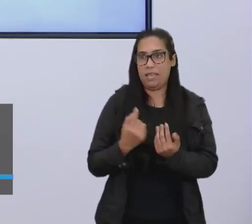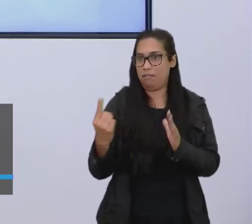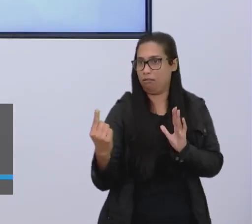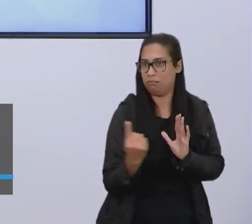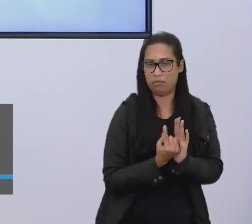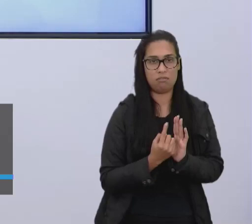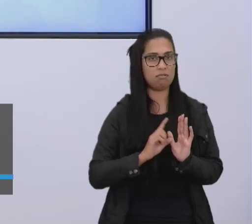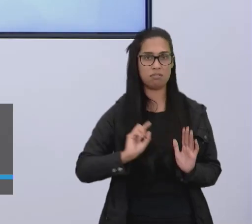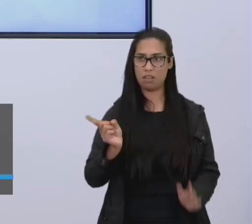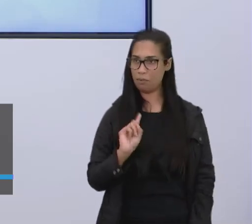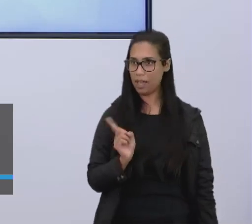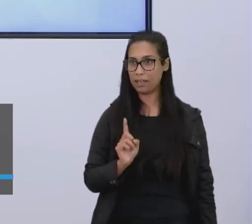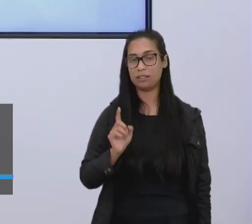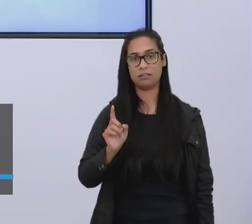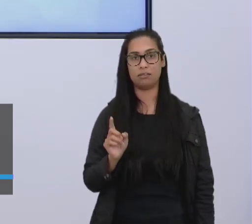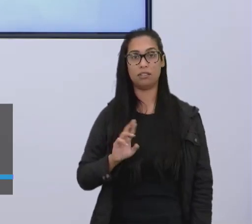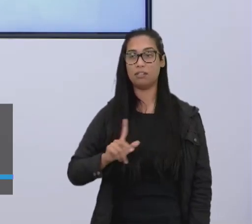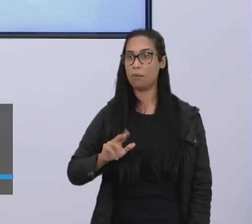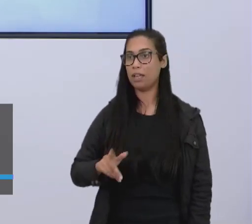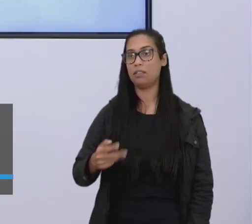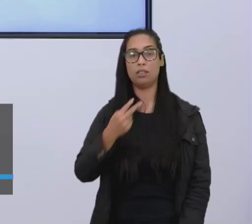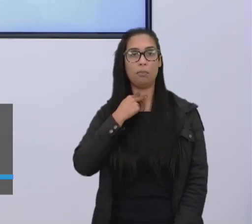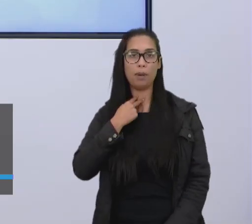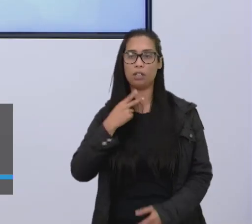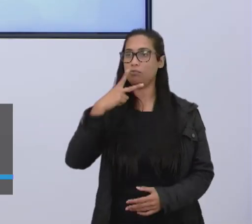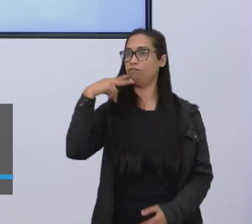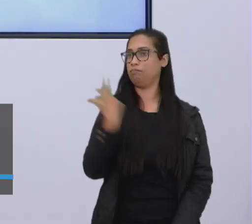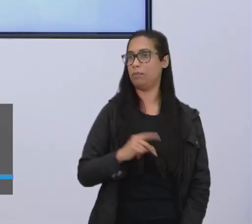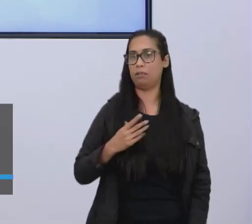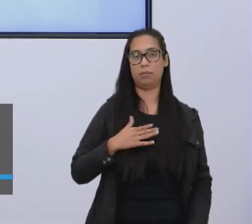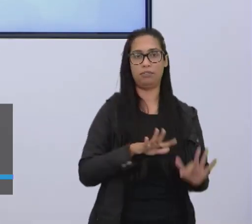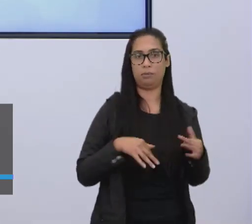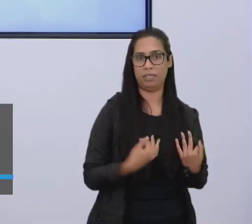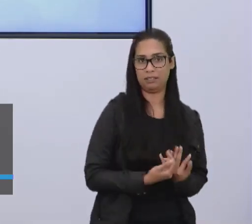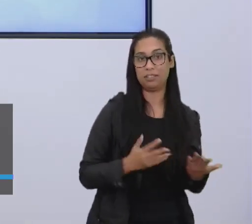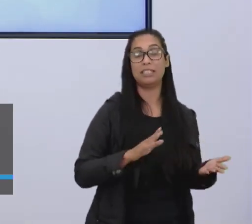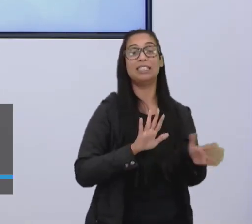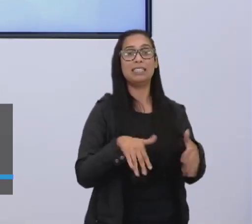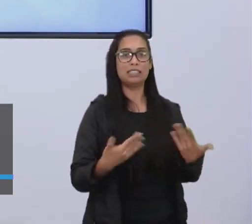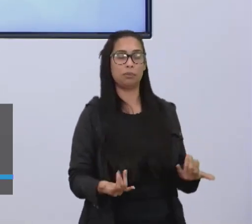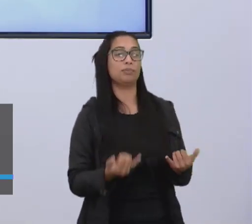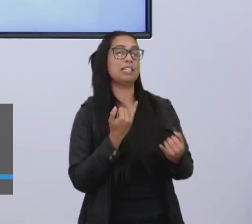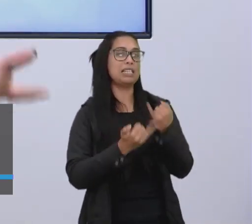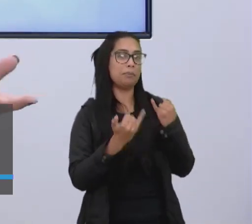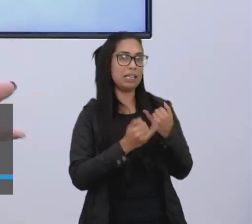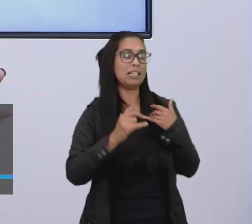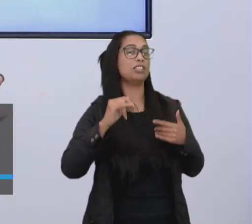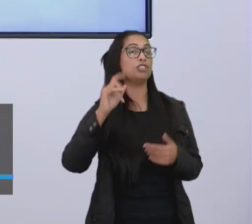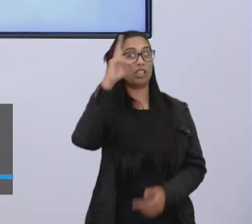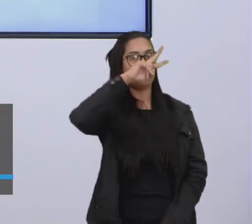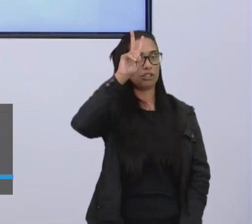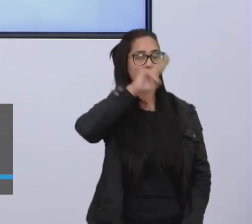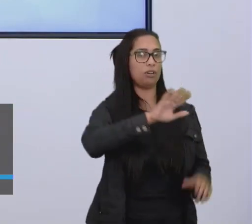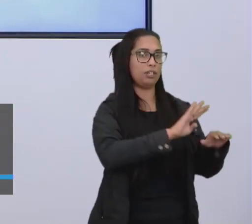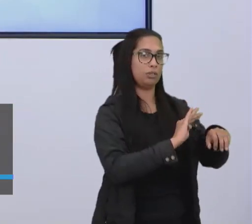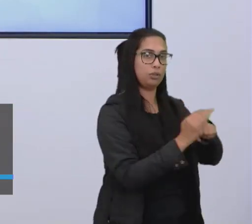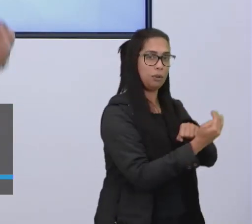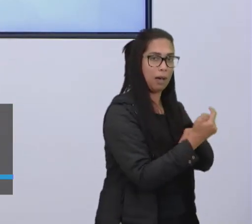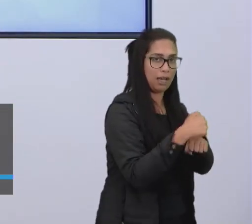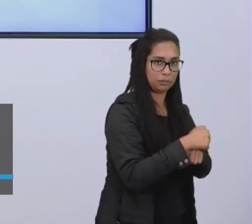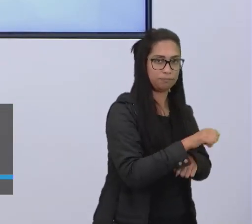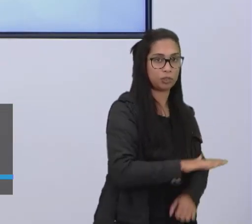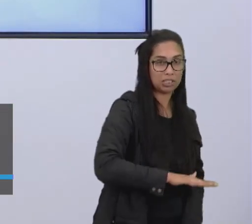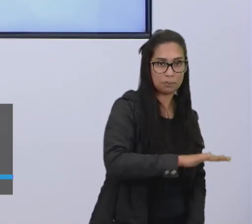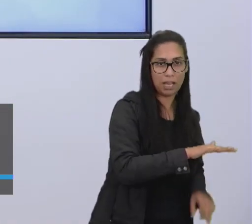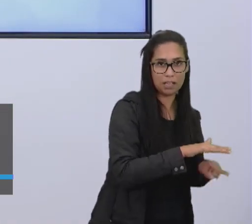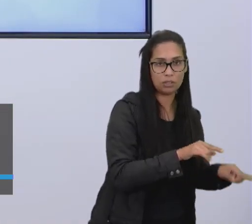criaram laços, eles criaram identidade um com o outro, né? Só que também, outro grupo que eles